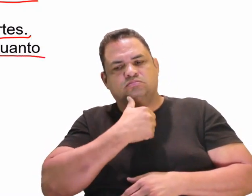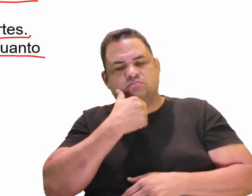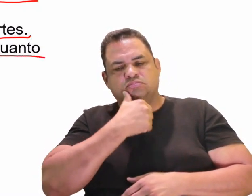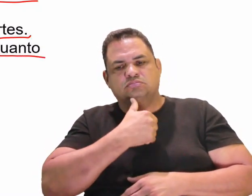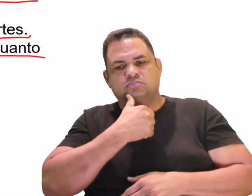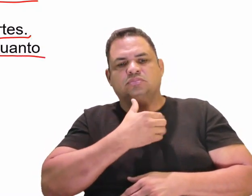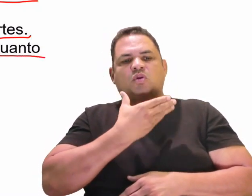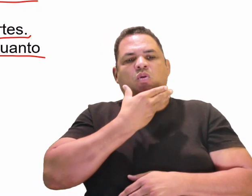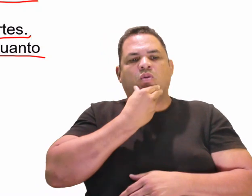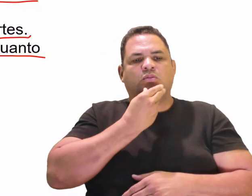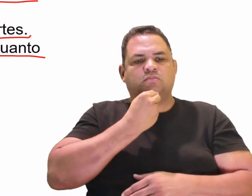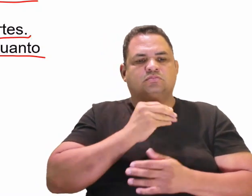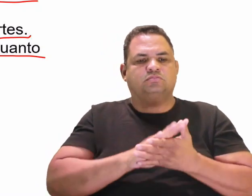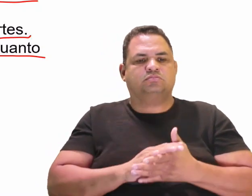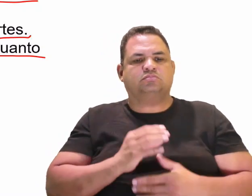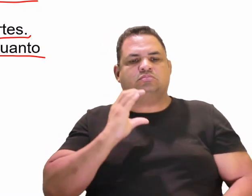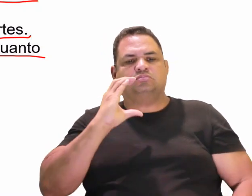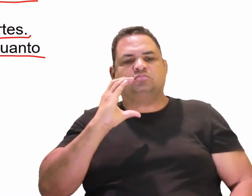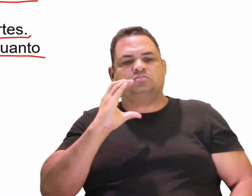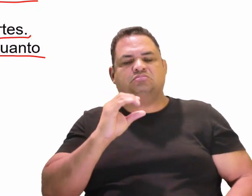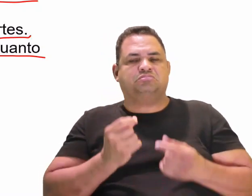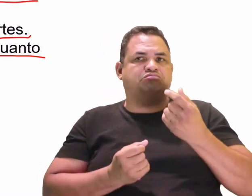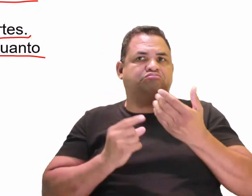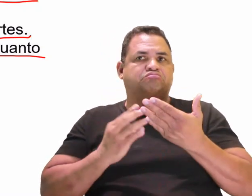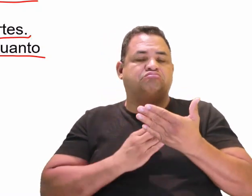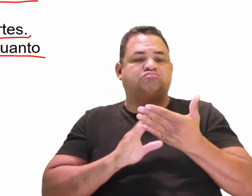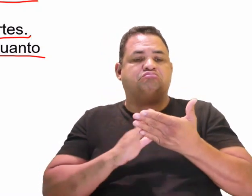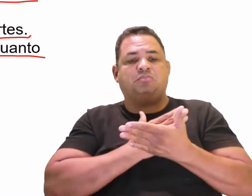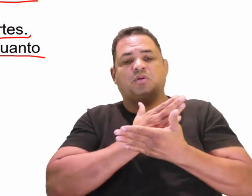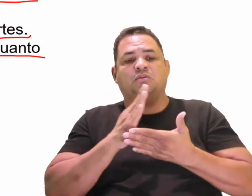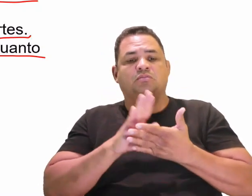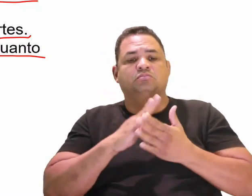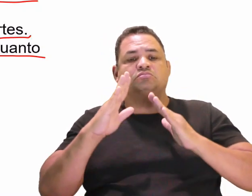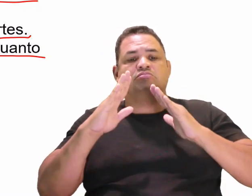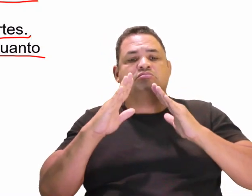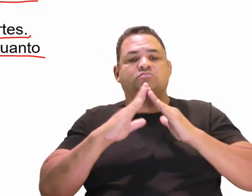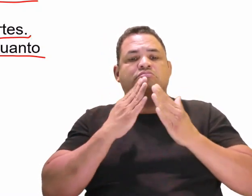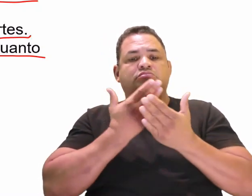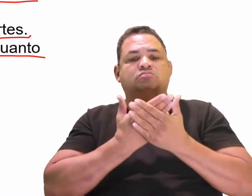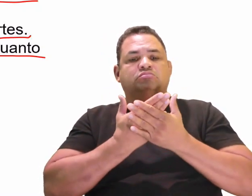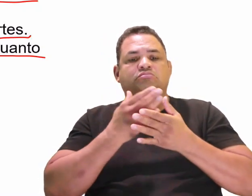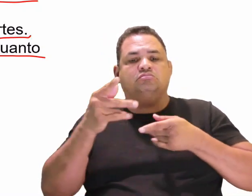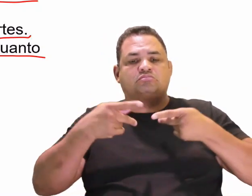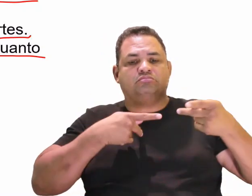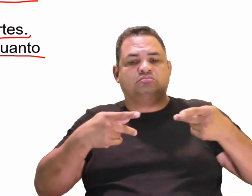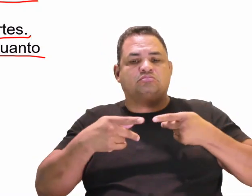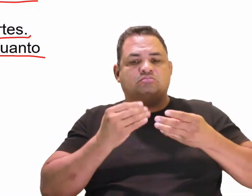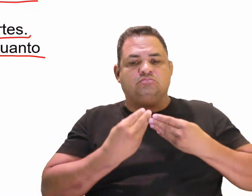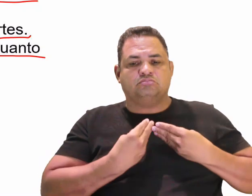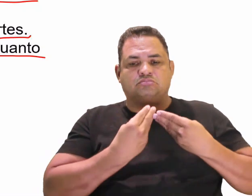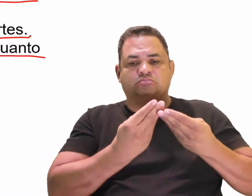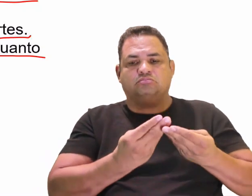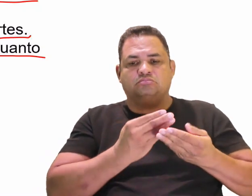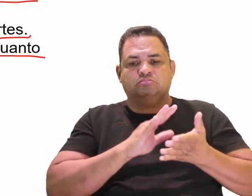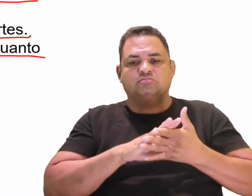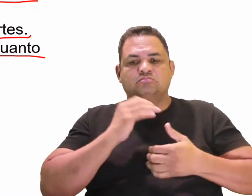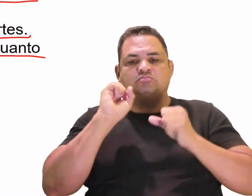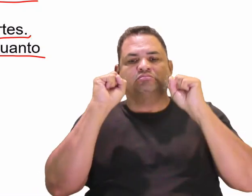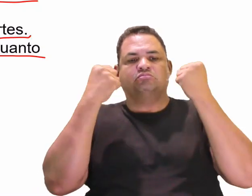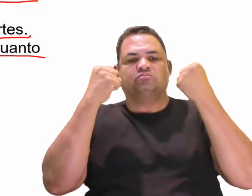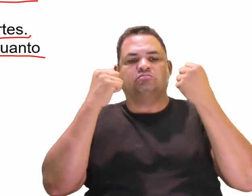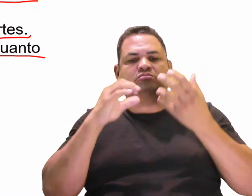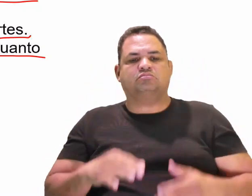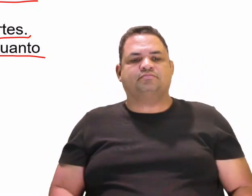letra B. Na letra C, algumas escolas planejam oferecer mais atividades